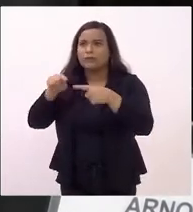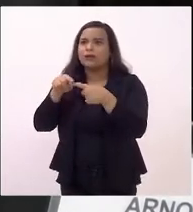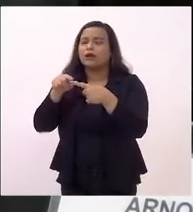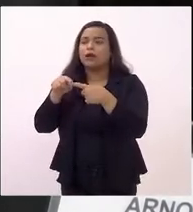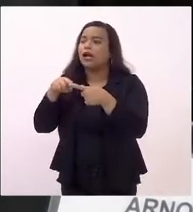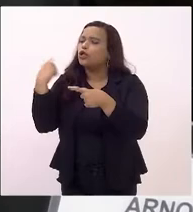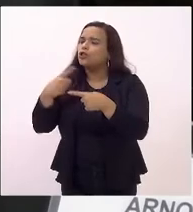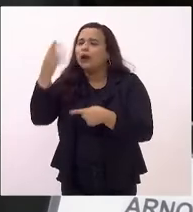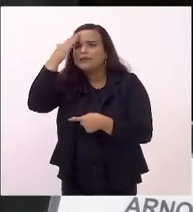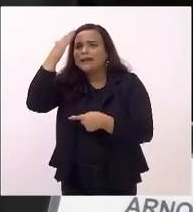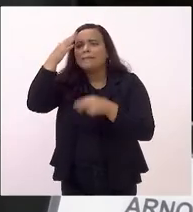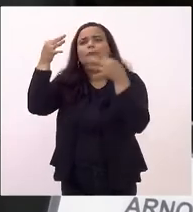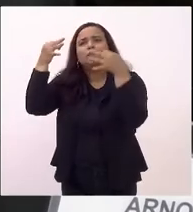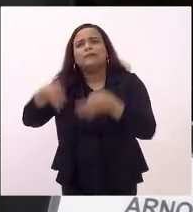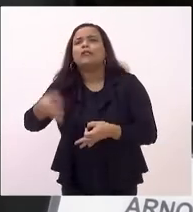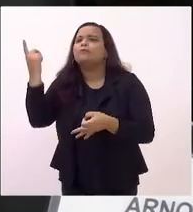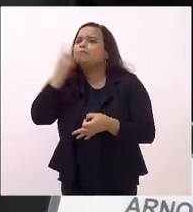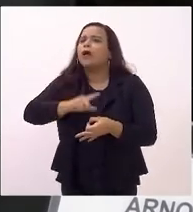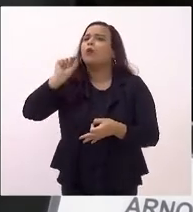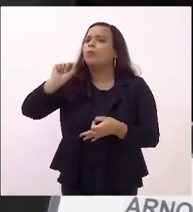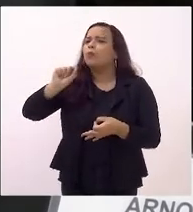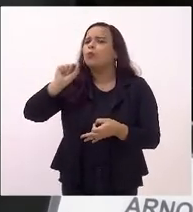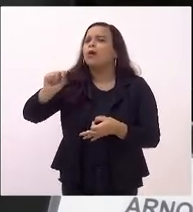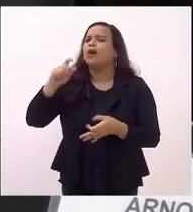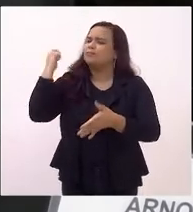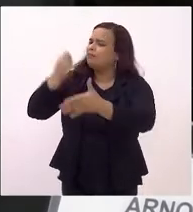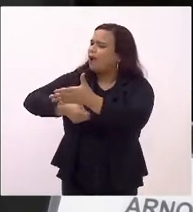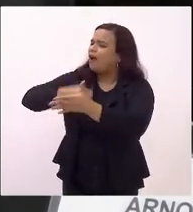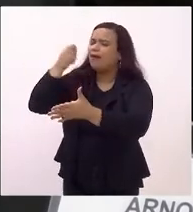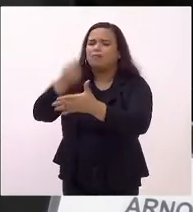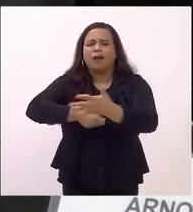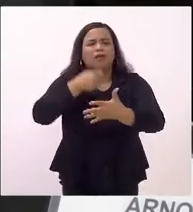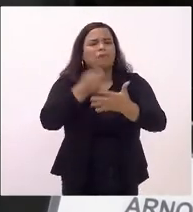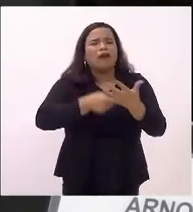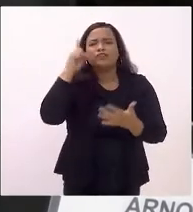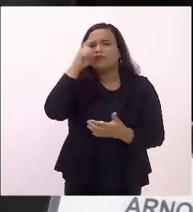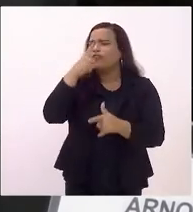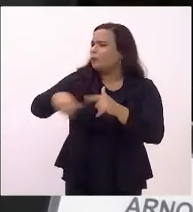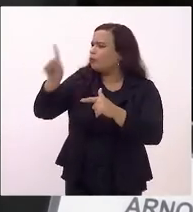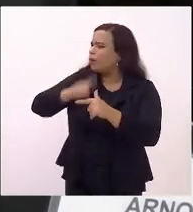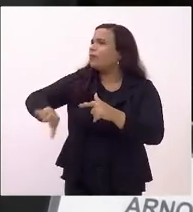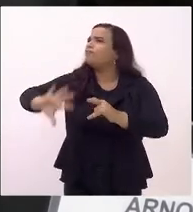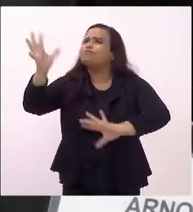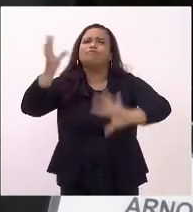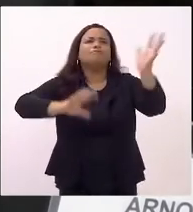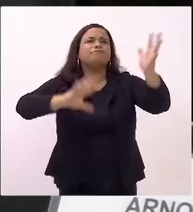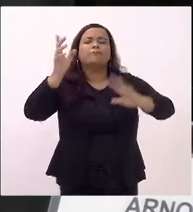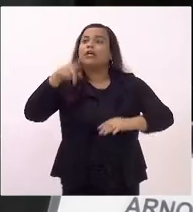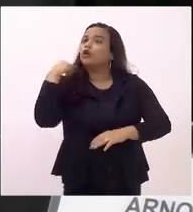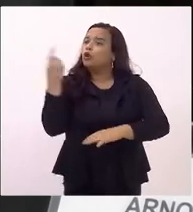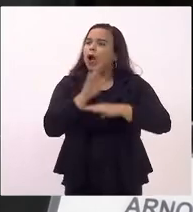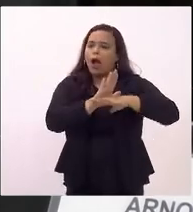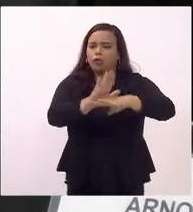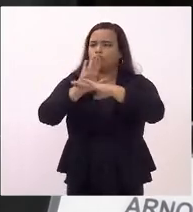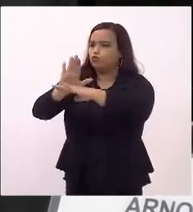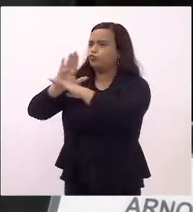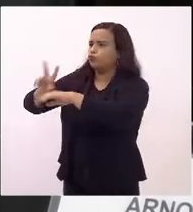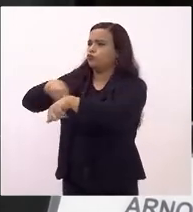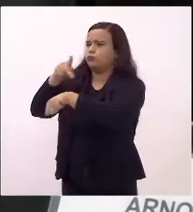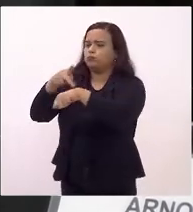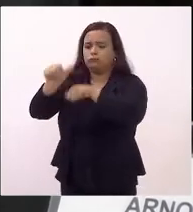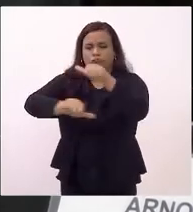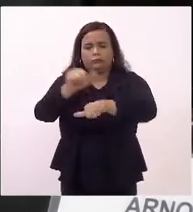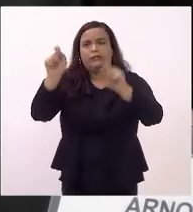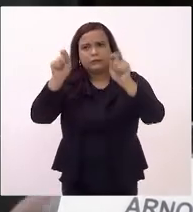certeza absoluta de que, mesmo com muita dificuldade, a gente vai conseguir transformar esse país, porque